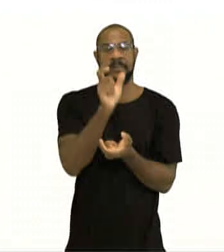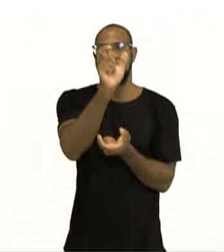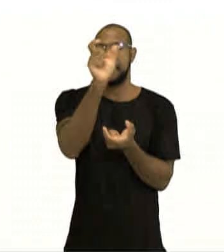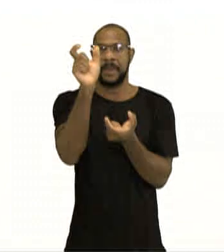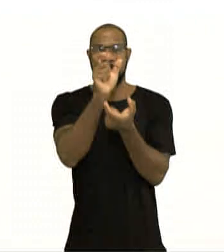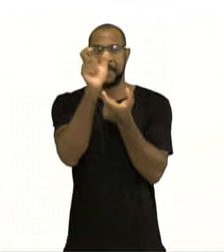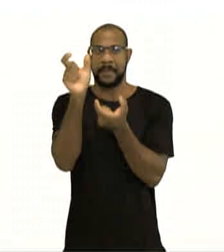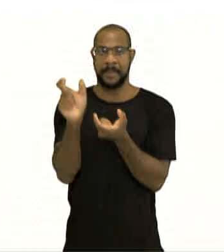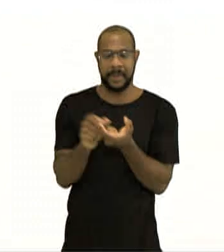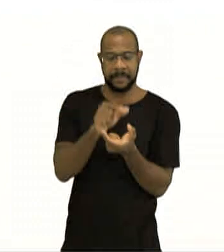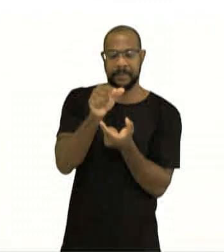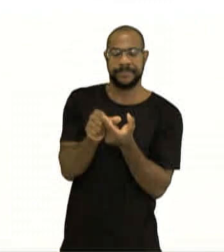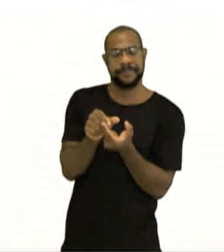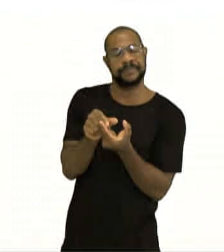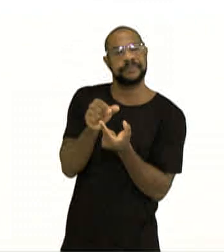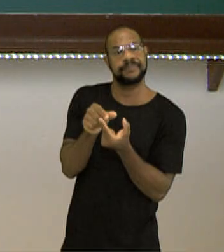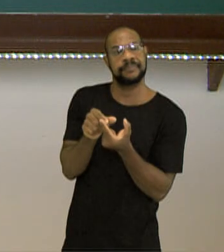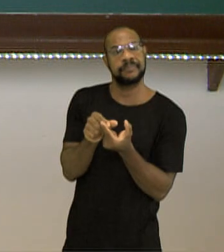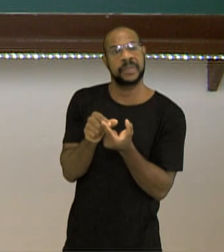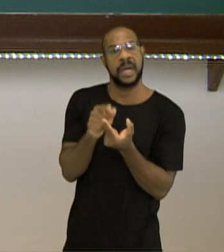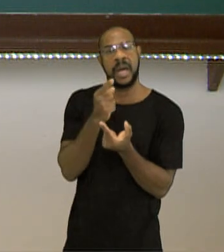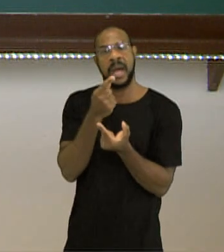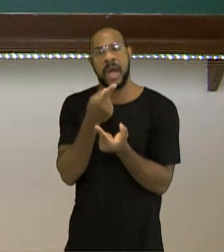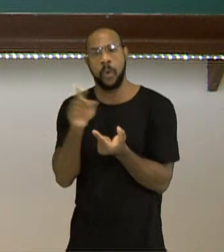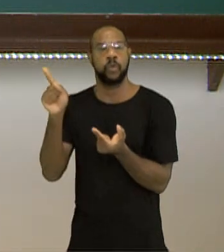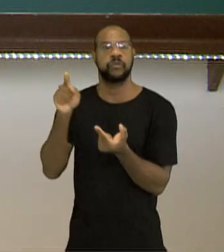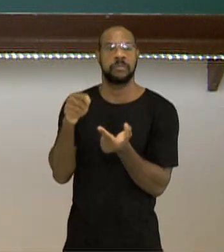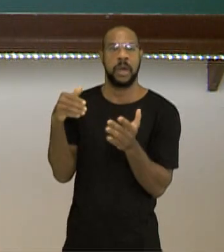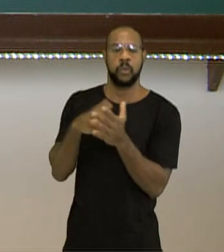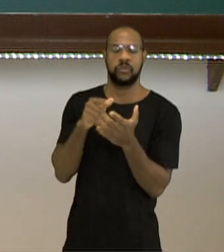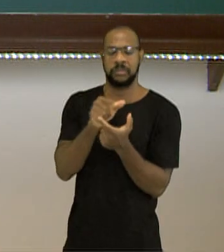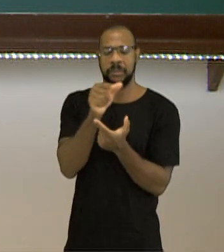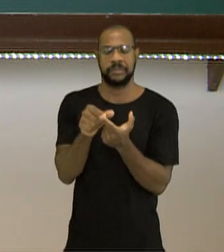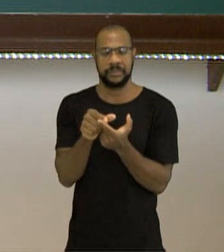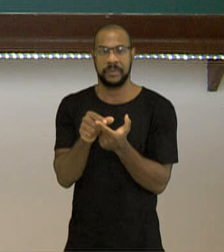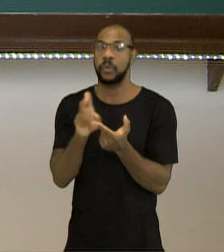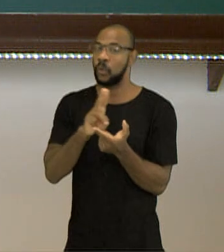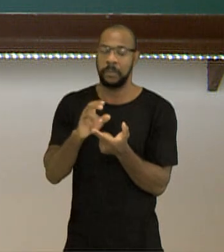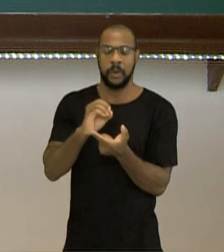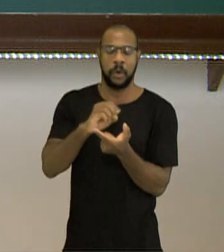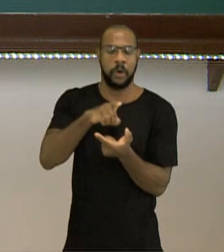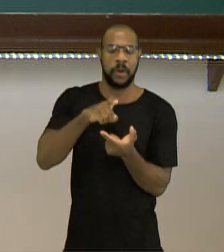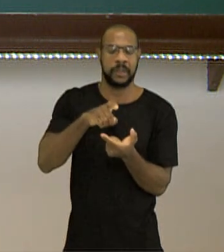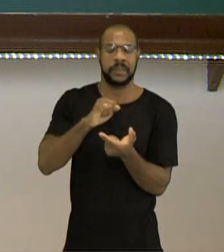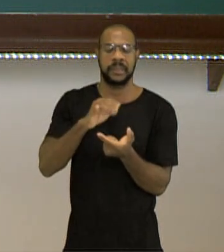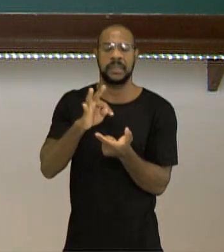sílaba tônica, a última, por isso é chamada de oxítona.